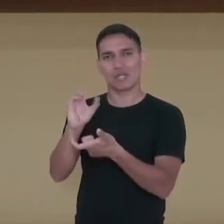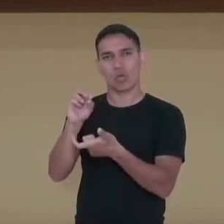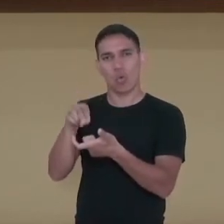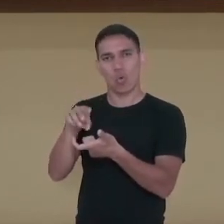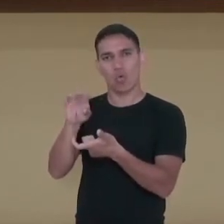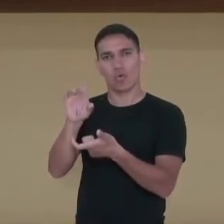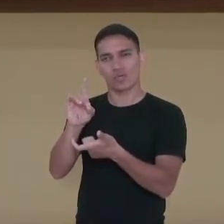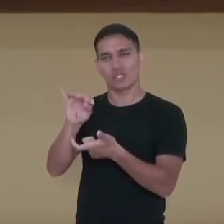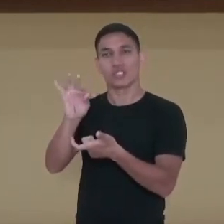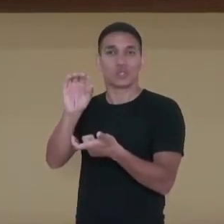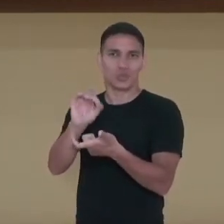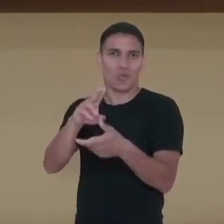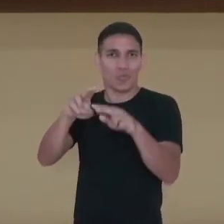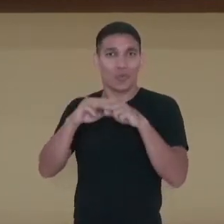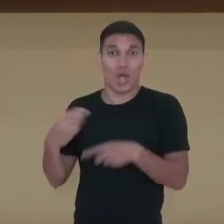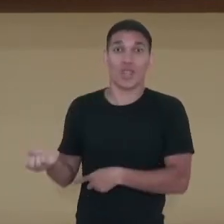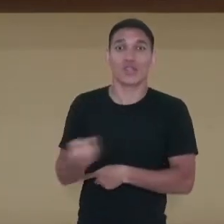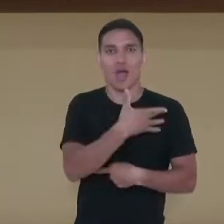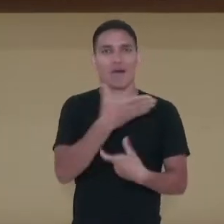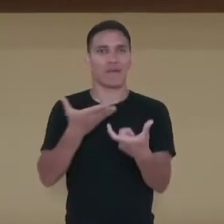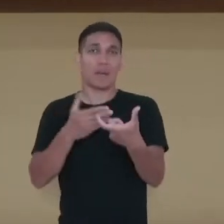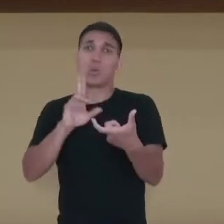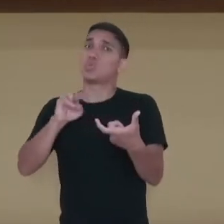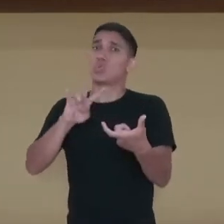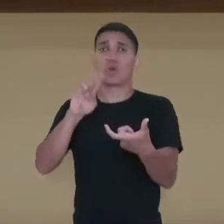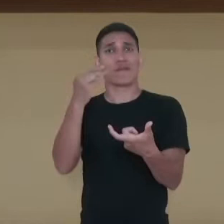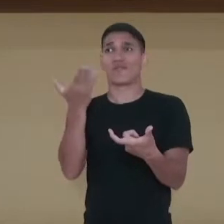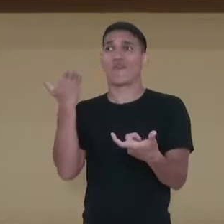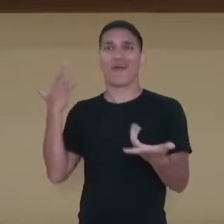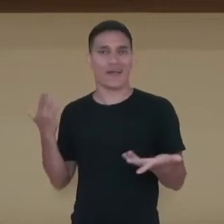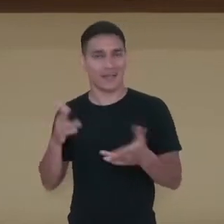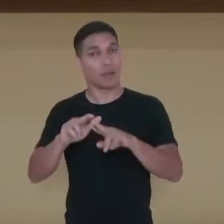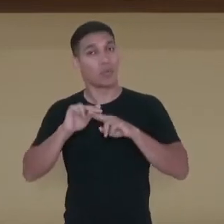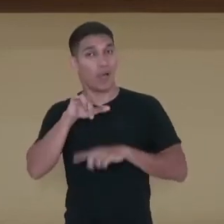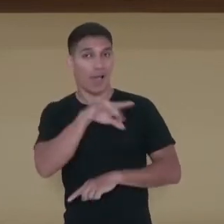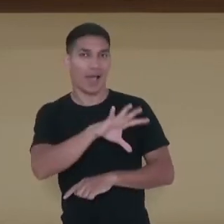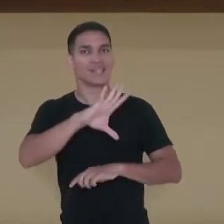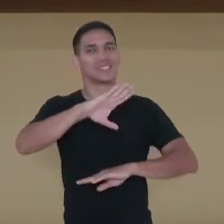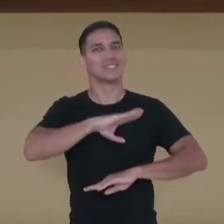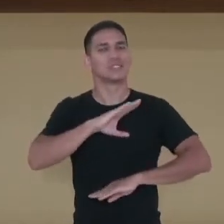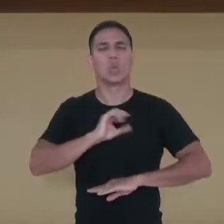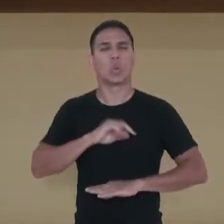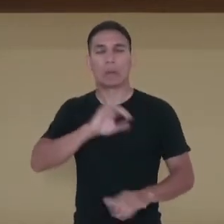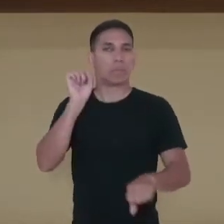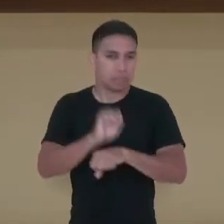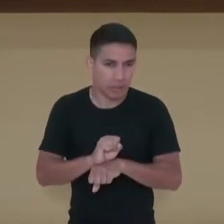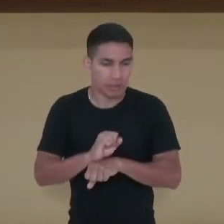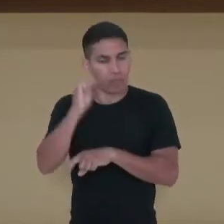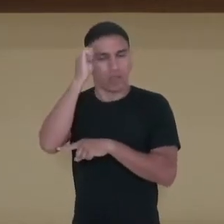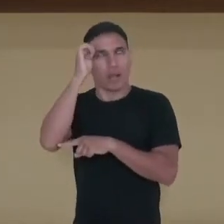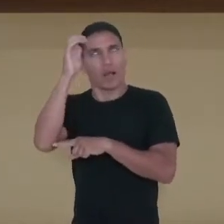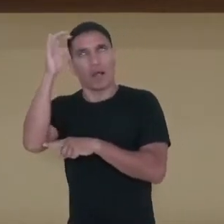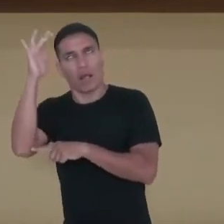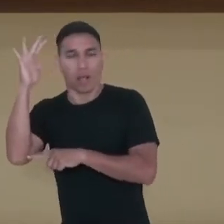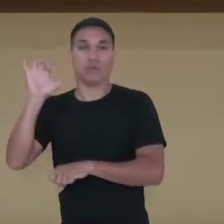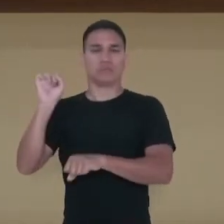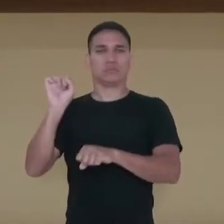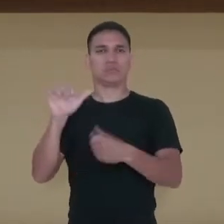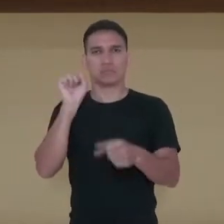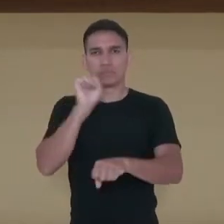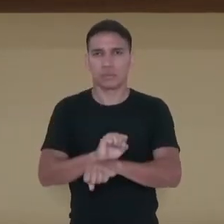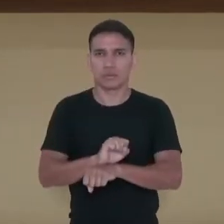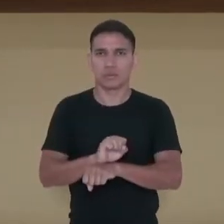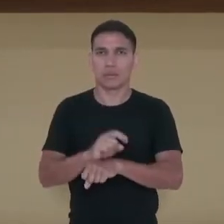para ele. Então, essa palavra ele nunca havia visto. Então, nesse caso, o que interrompe o prazer da leitura